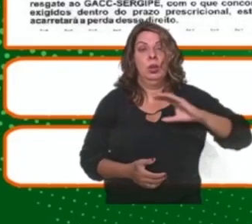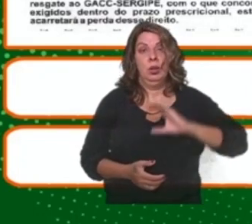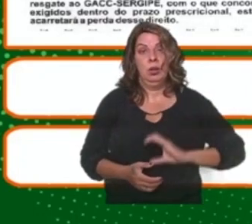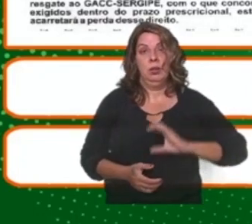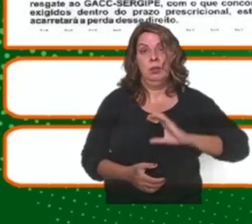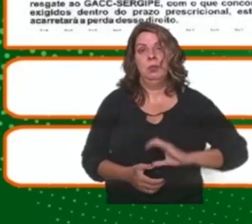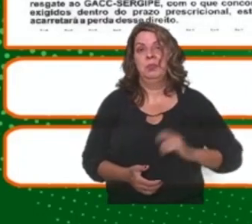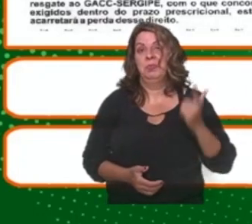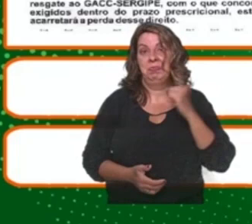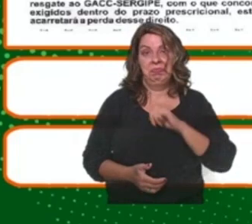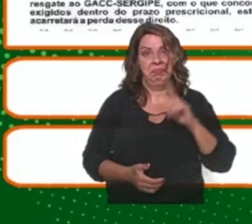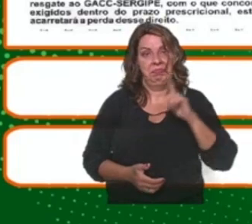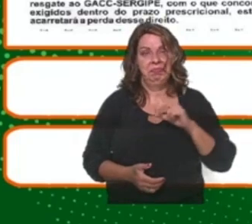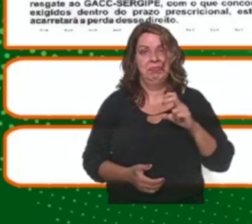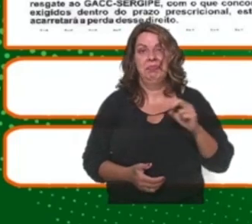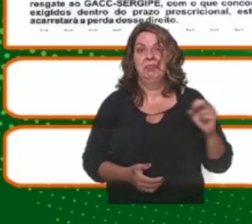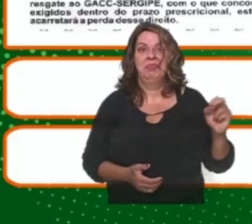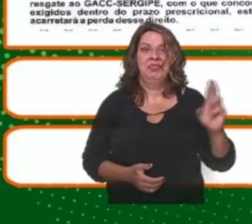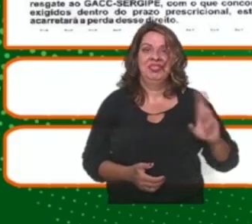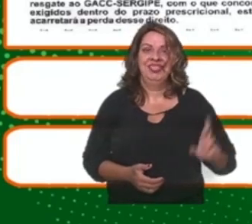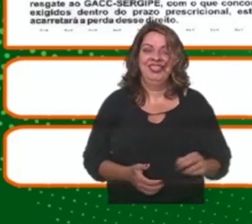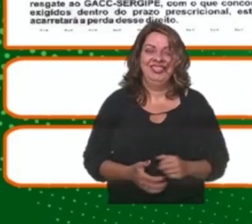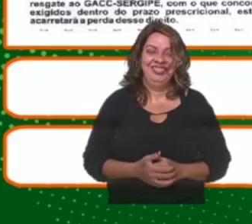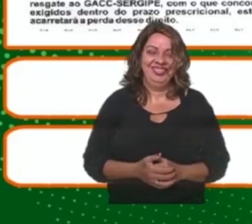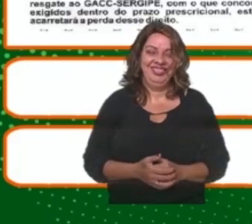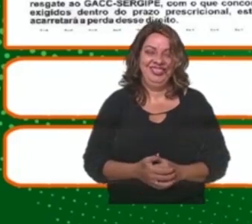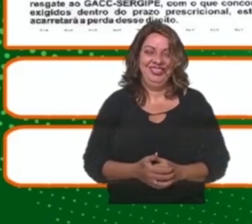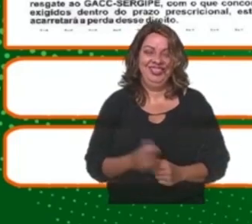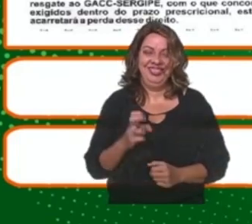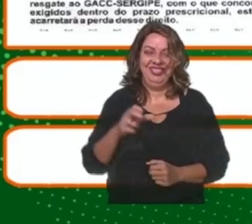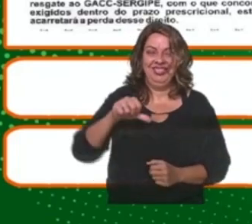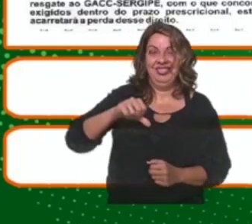adquiriu e levou R$500. E agora aqui, ó,